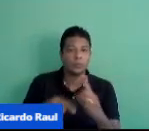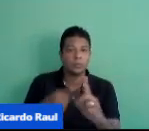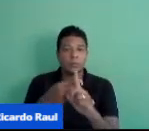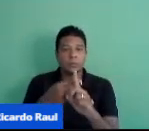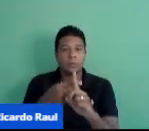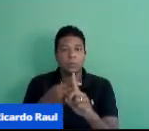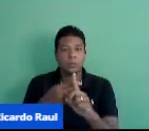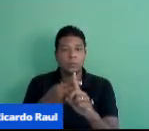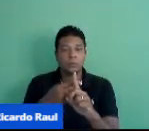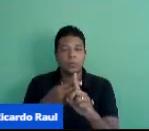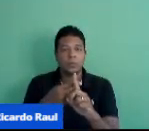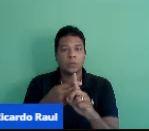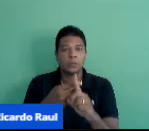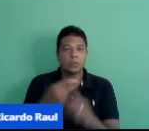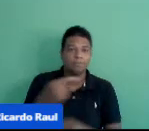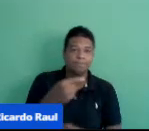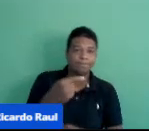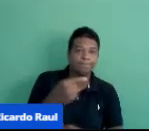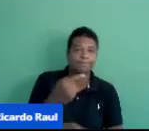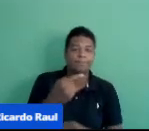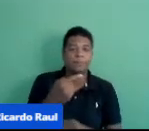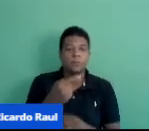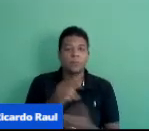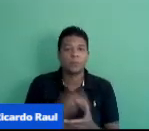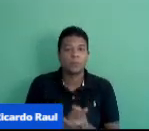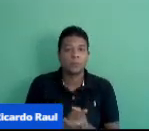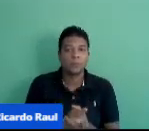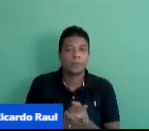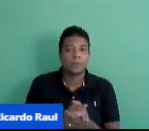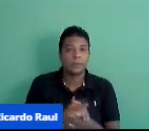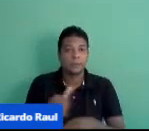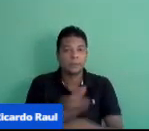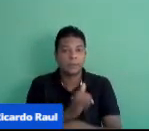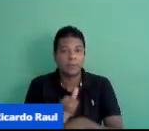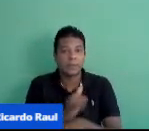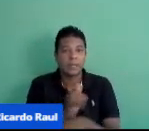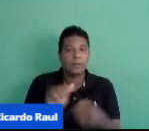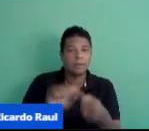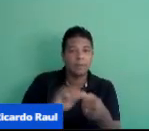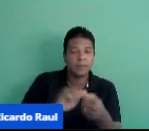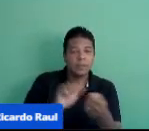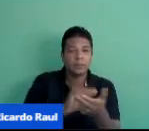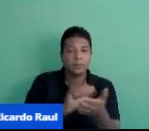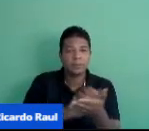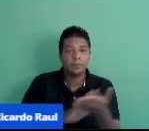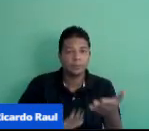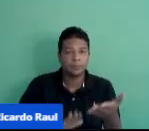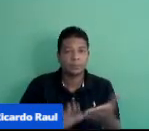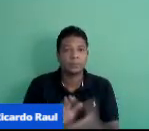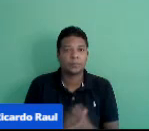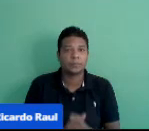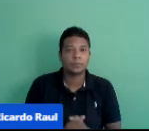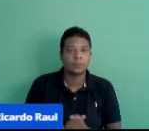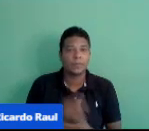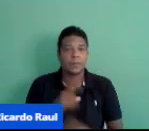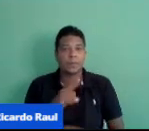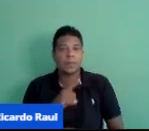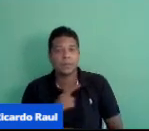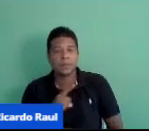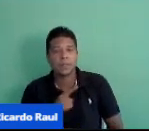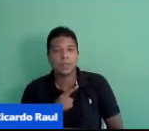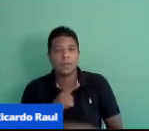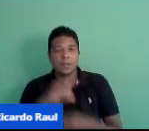né, montar esqueminhas, o exercício está falando o seguinte, fulano tal tem isso, né,